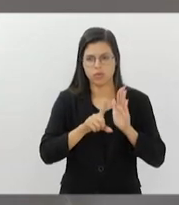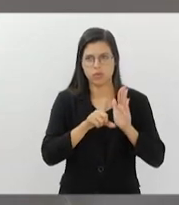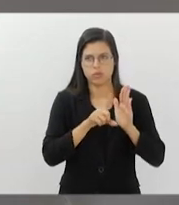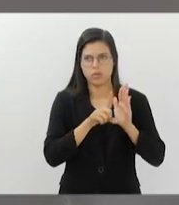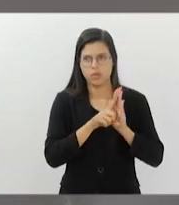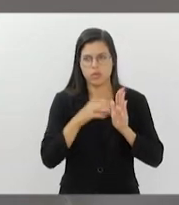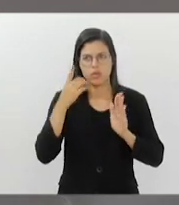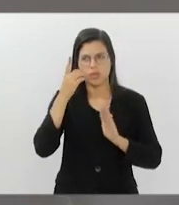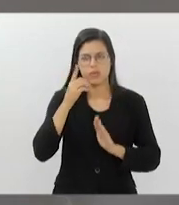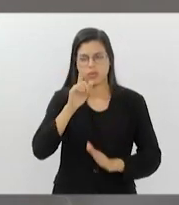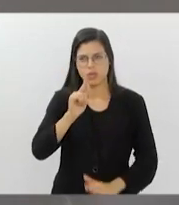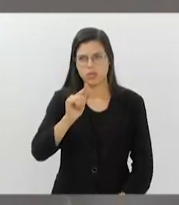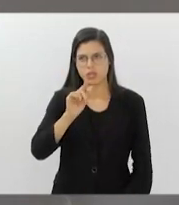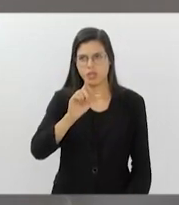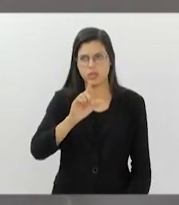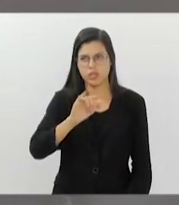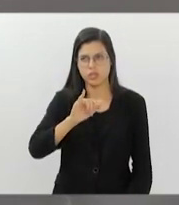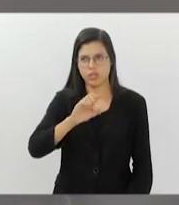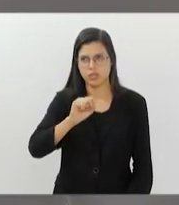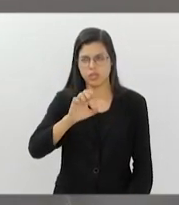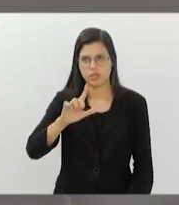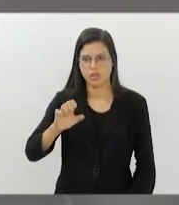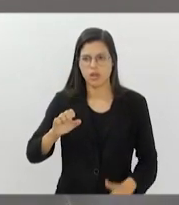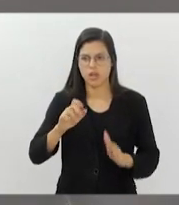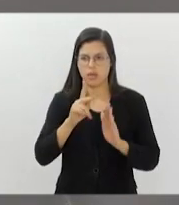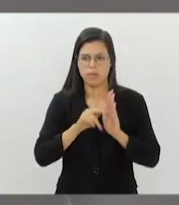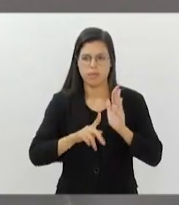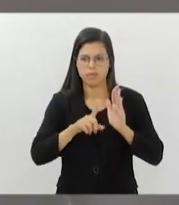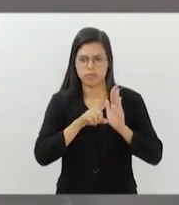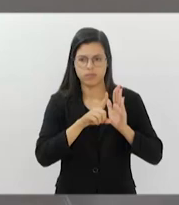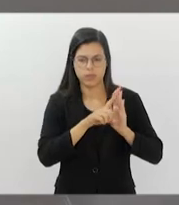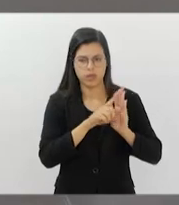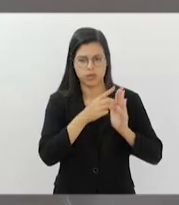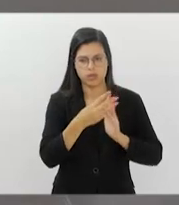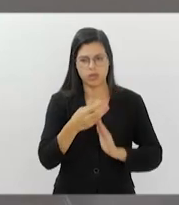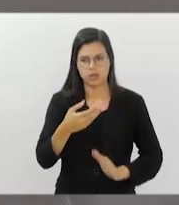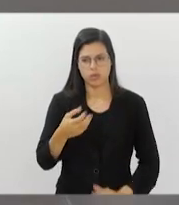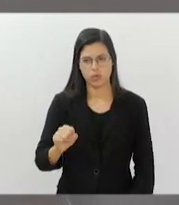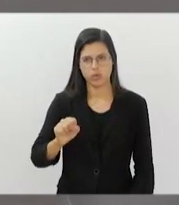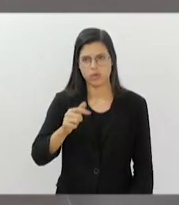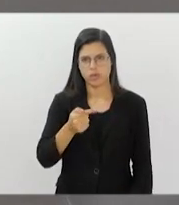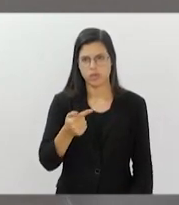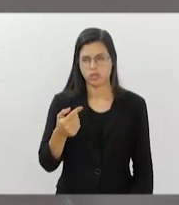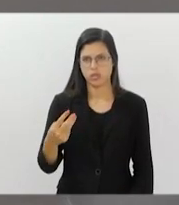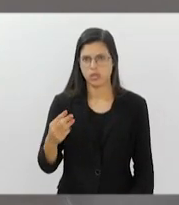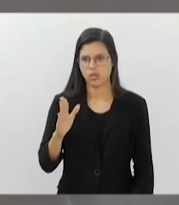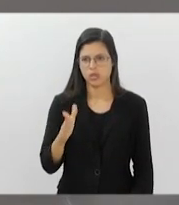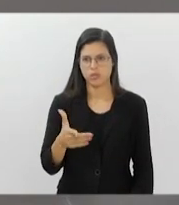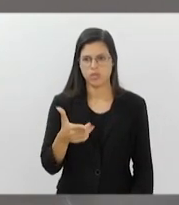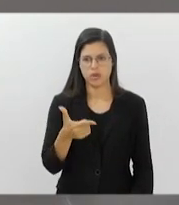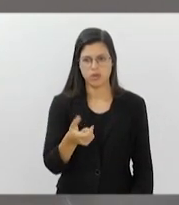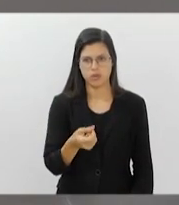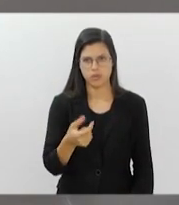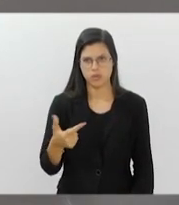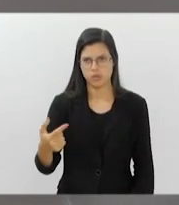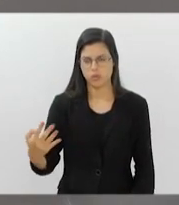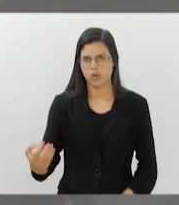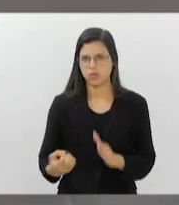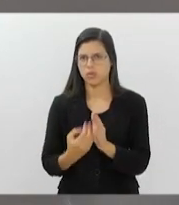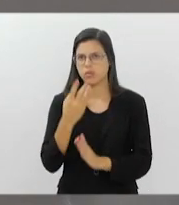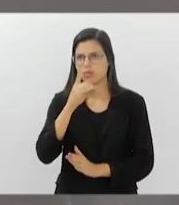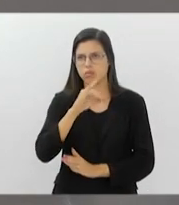Deputada Gisele Monteiro, PL 3873 de 24, institui o Dia Estadual